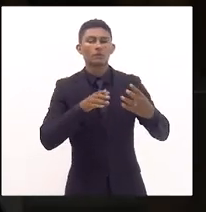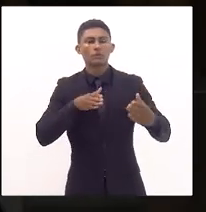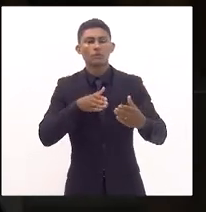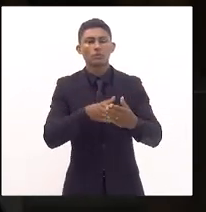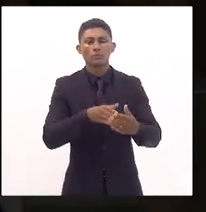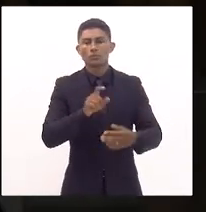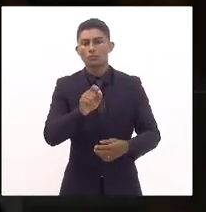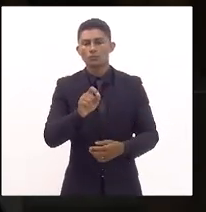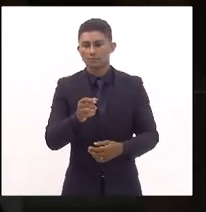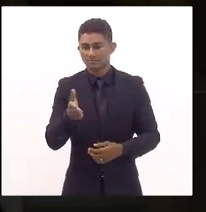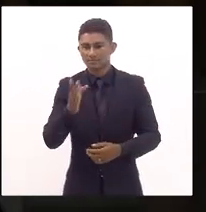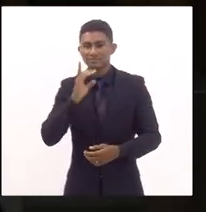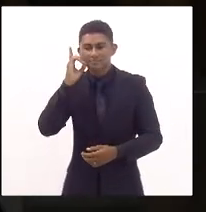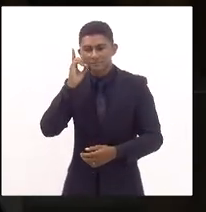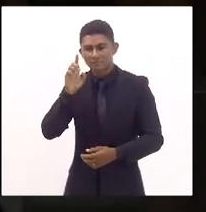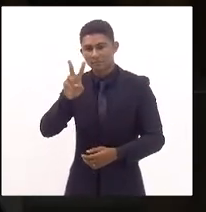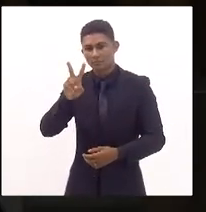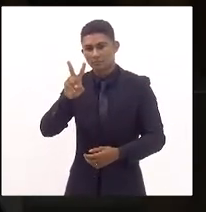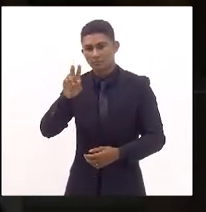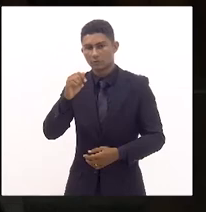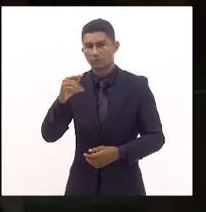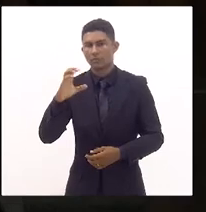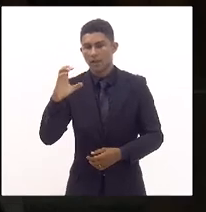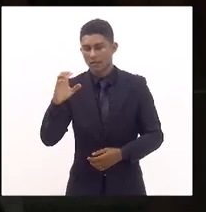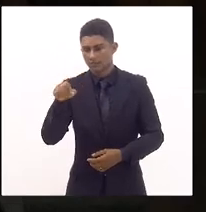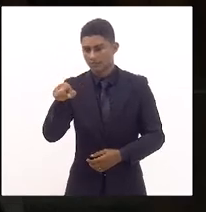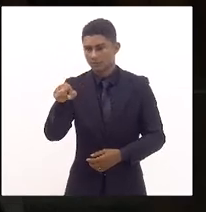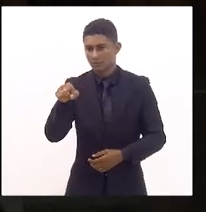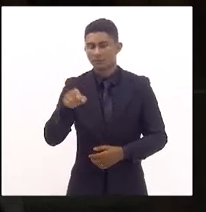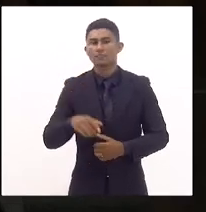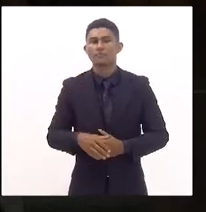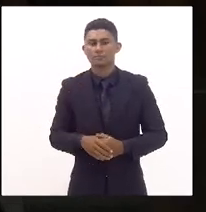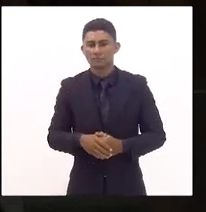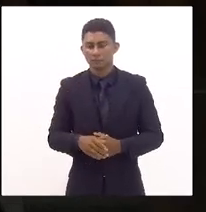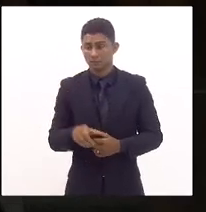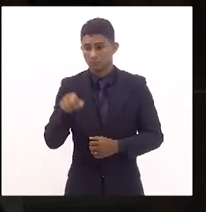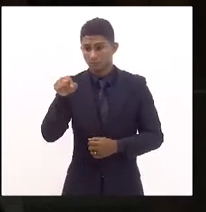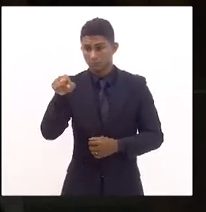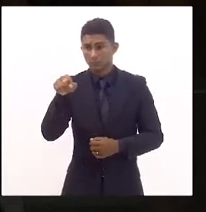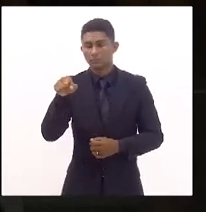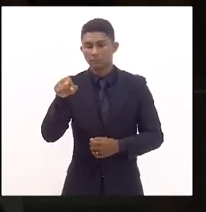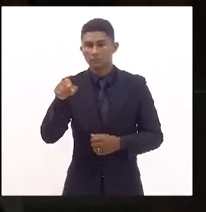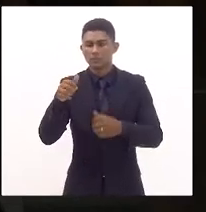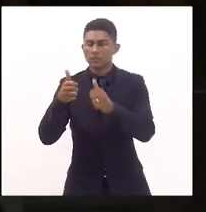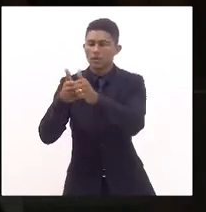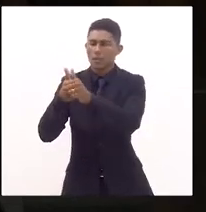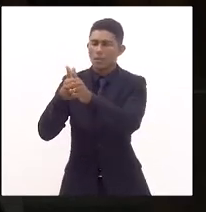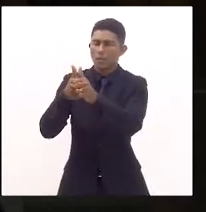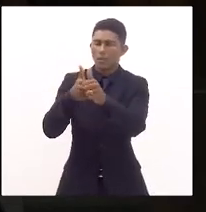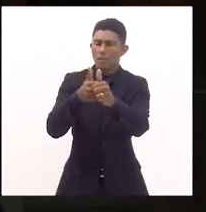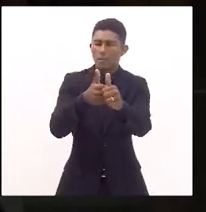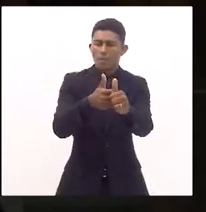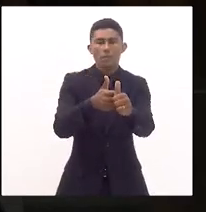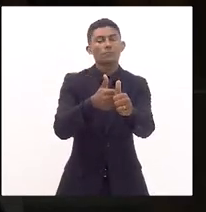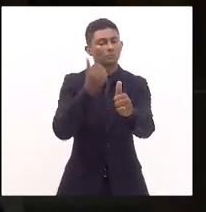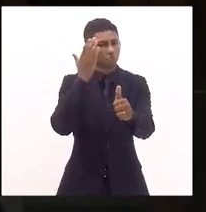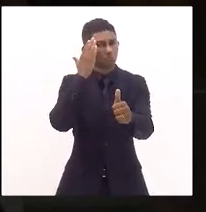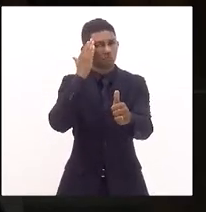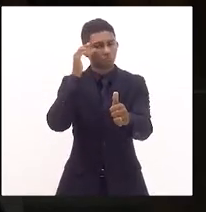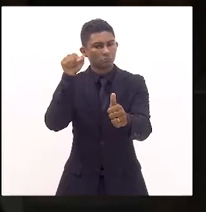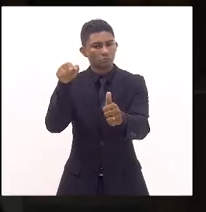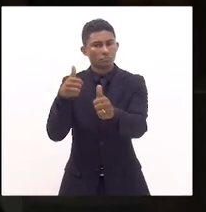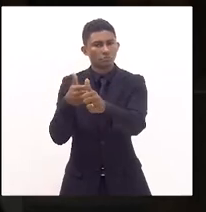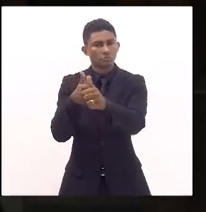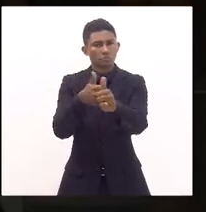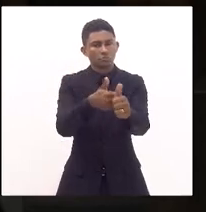Waldeck Carneiro, já que Vossa Excelência acompanha muito de perto as questões